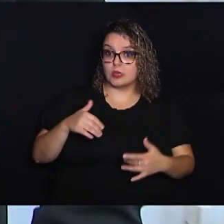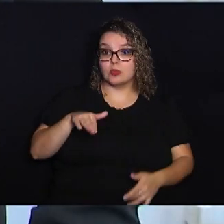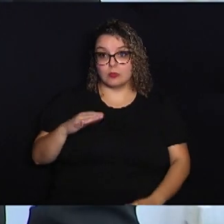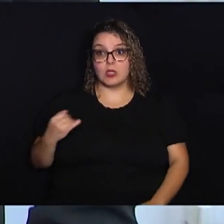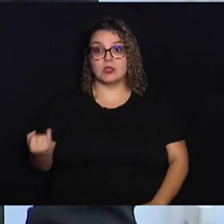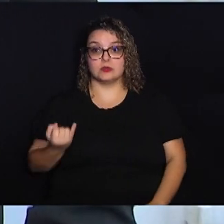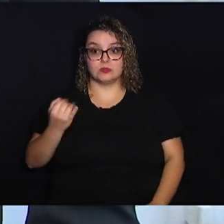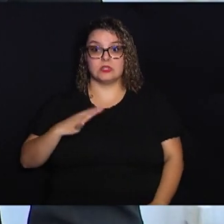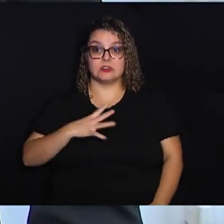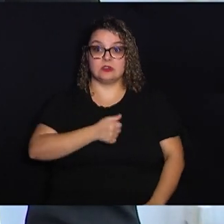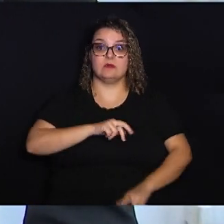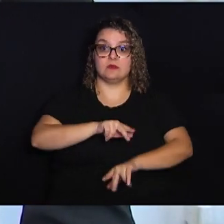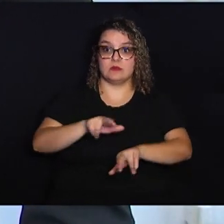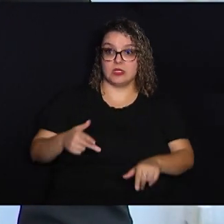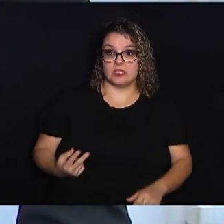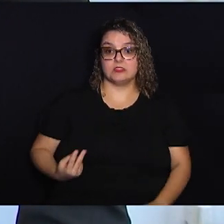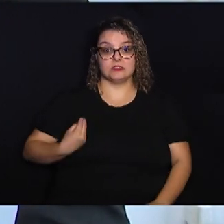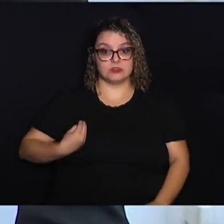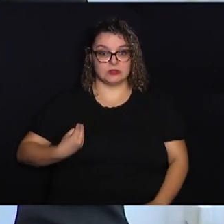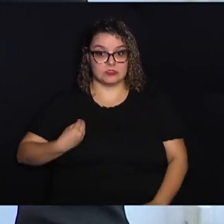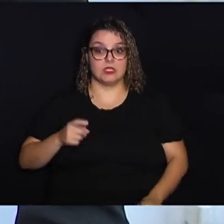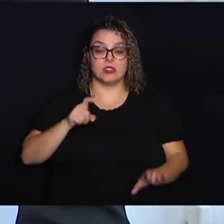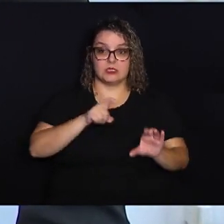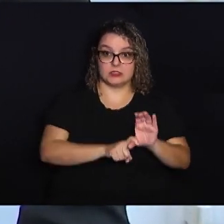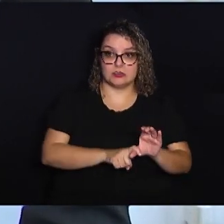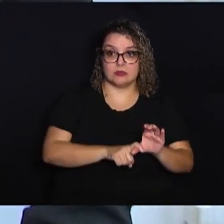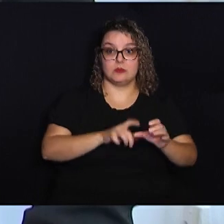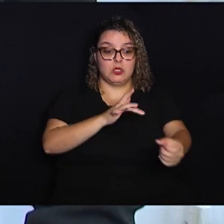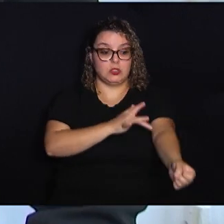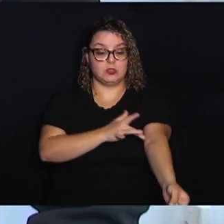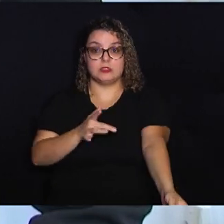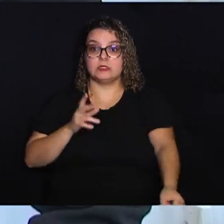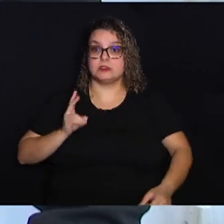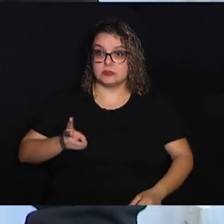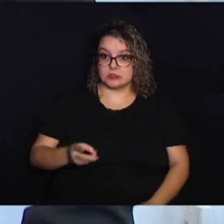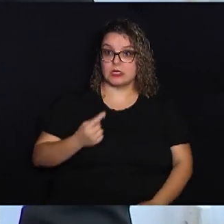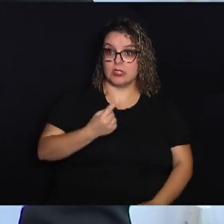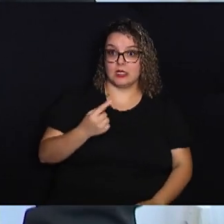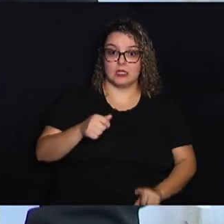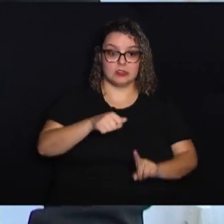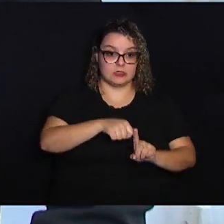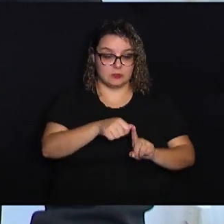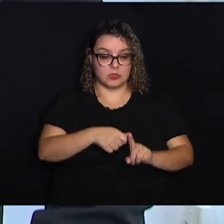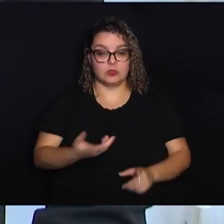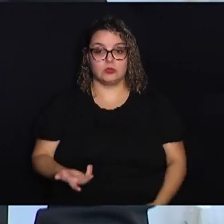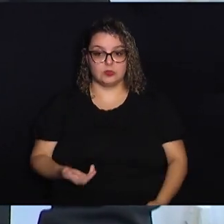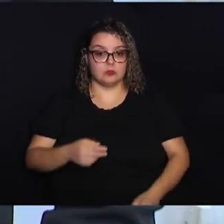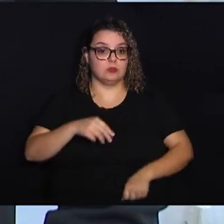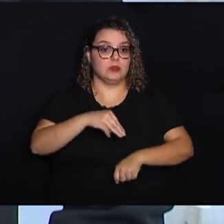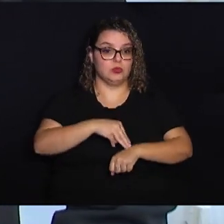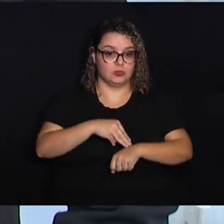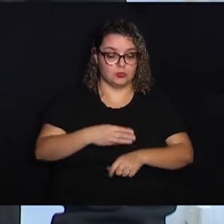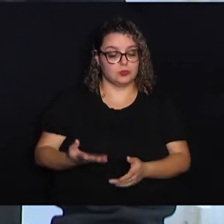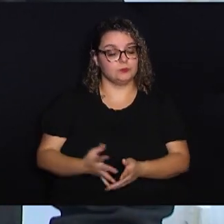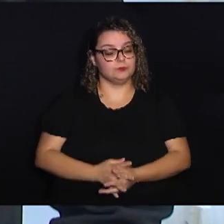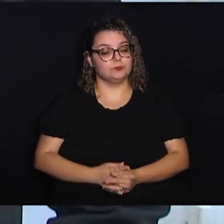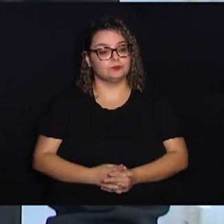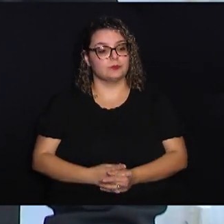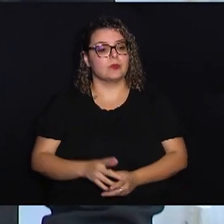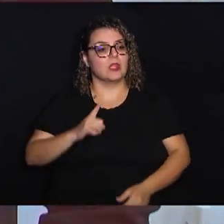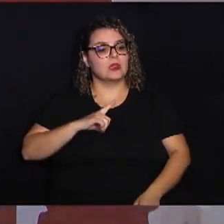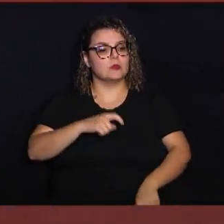salvar muitas vidas que dependem dessas doações o tempo todo, a cada minuto. Temos aí uma época do ano em que a